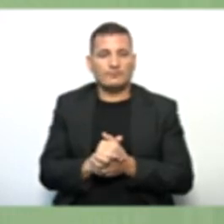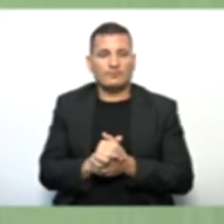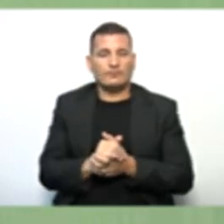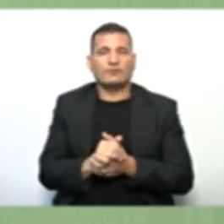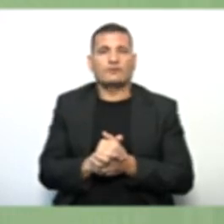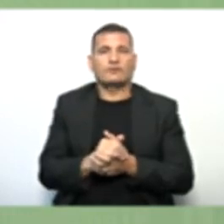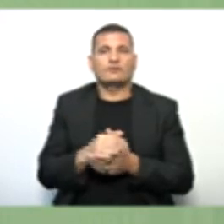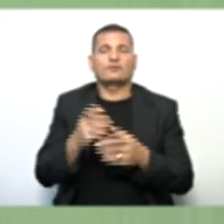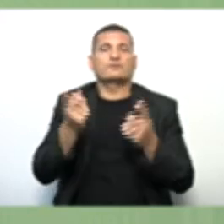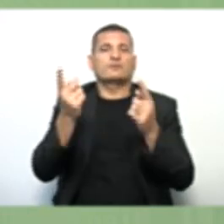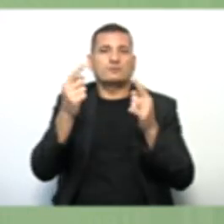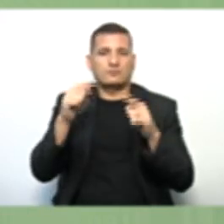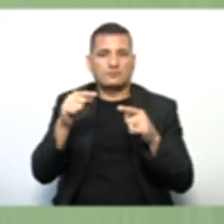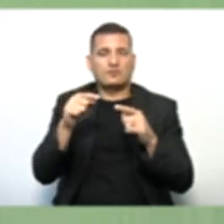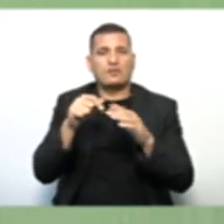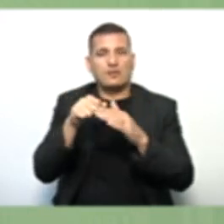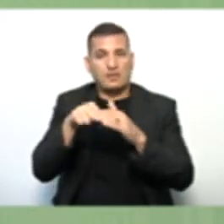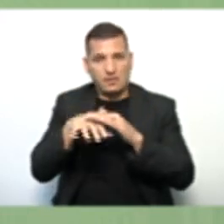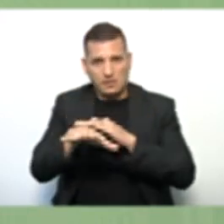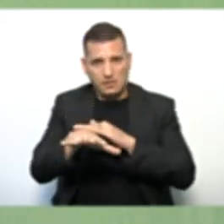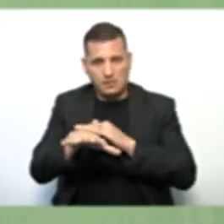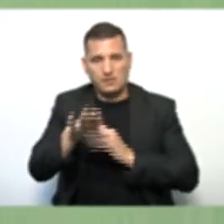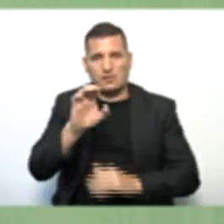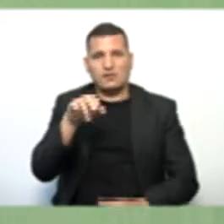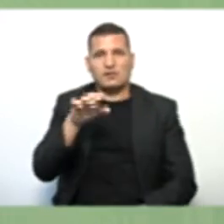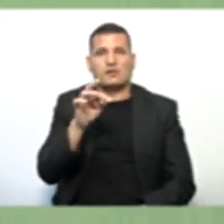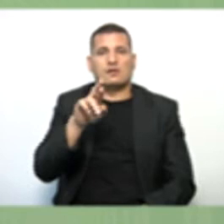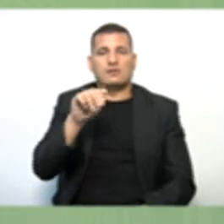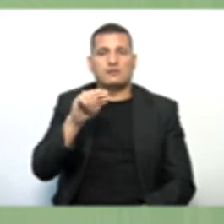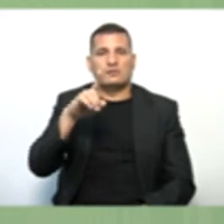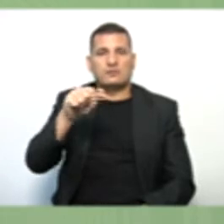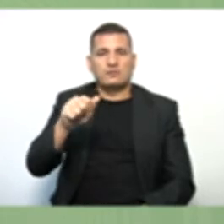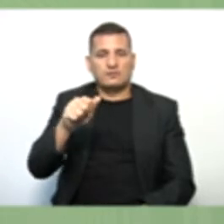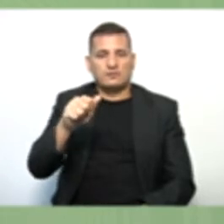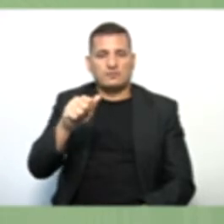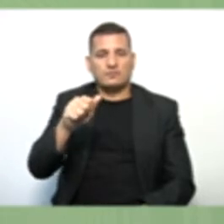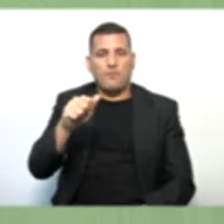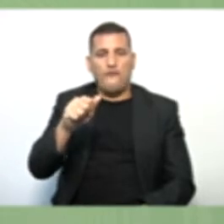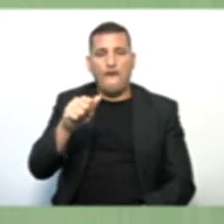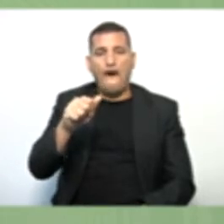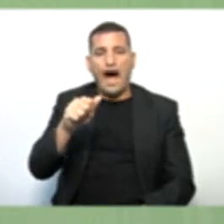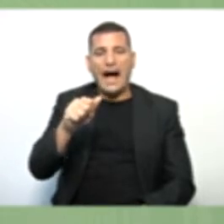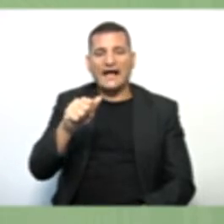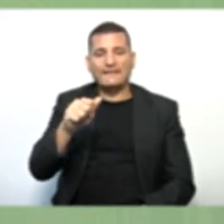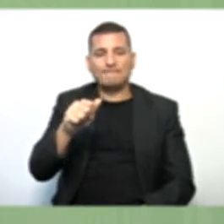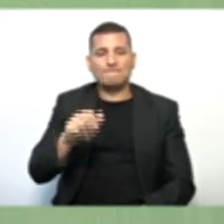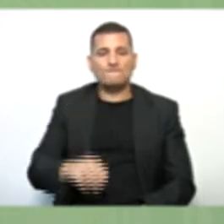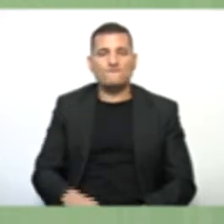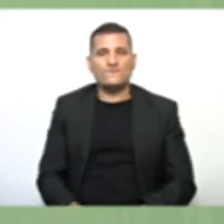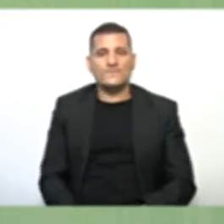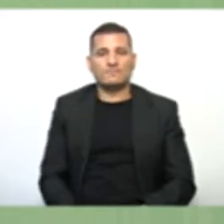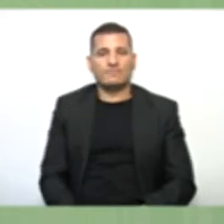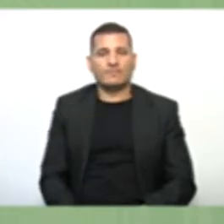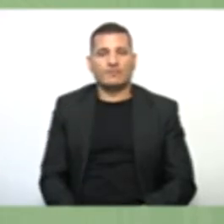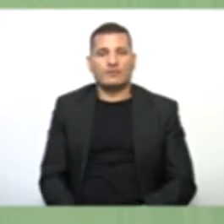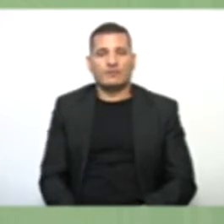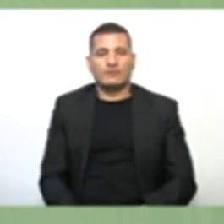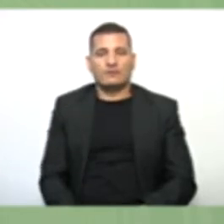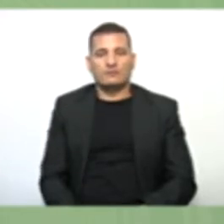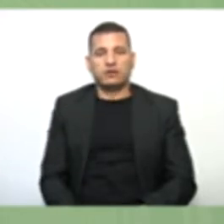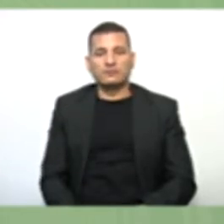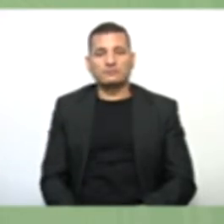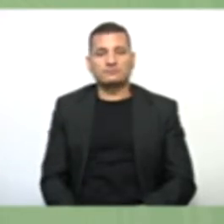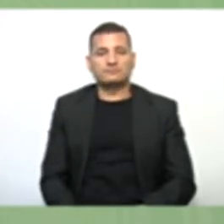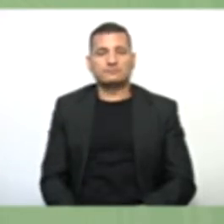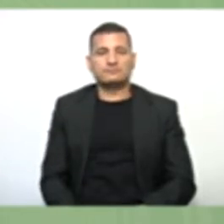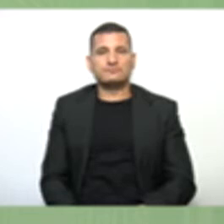Esse segundo representa a nossa entrada. Olha aqui ele aqui, ó. Bonitinho a nossa entrada. Terminal, né? Nosso primeiro